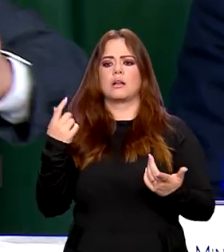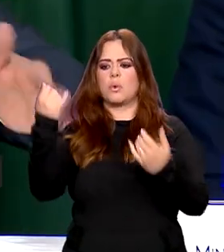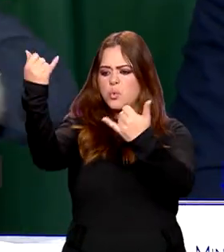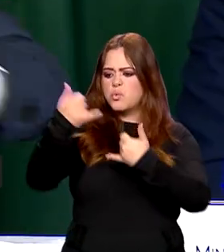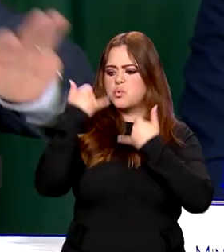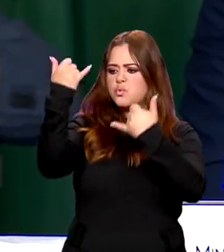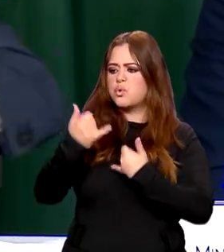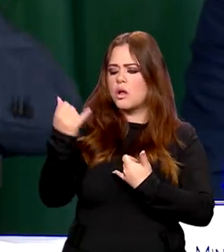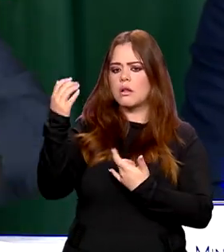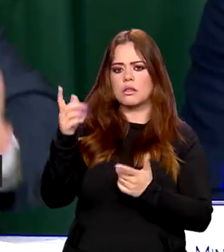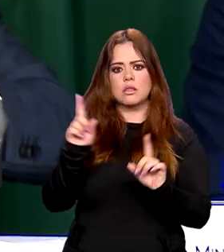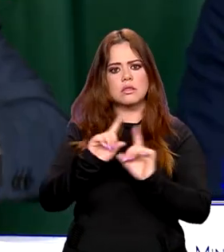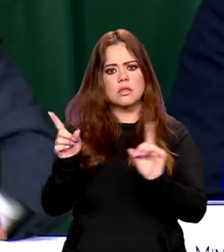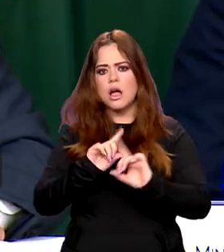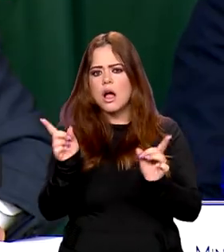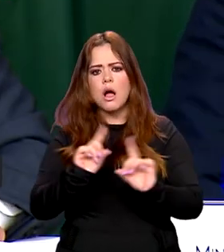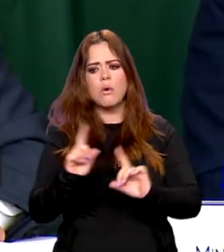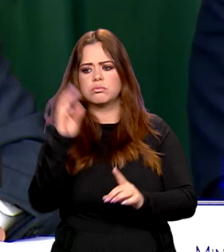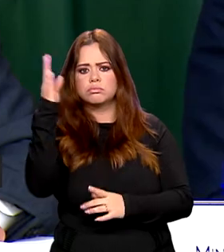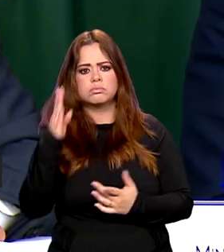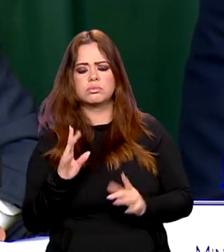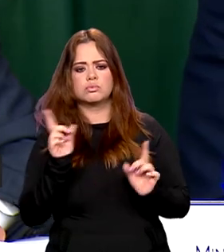Não, não dê, vocês não sabem.